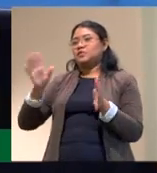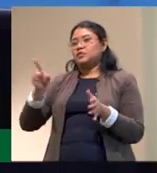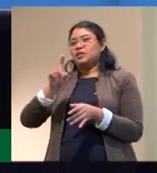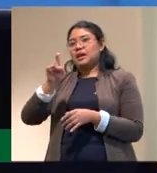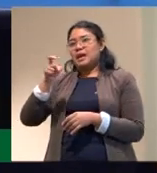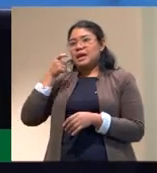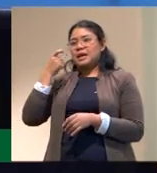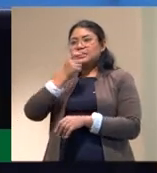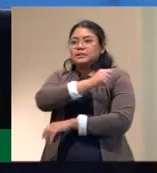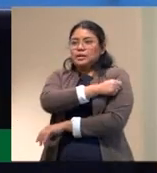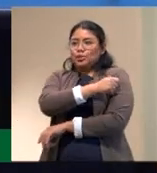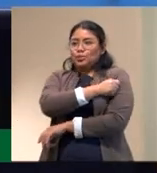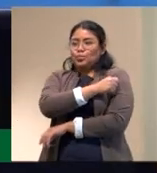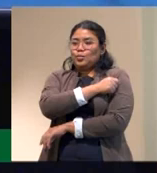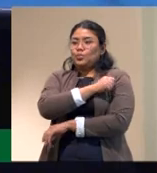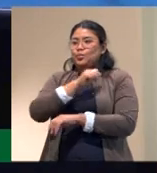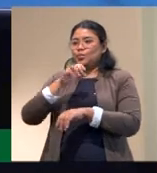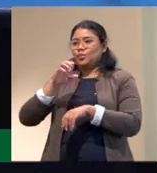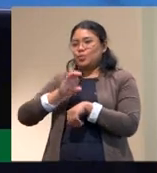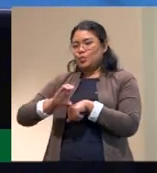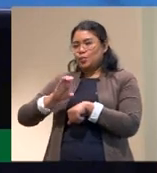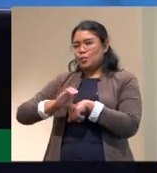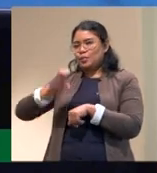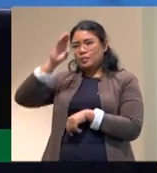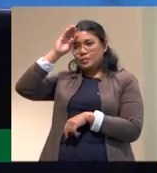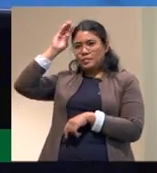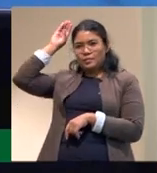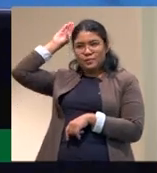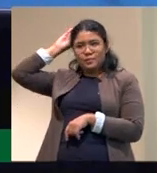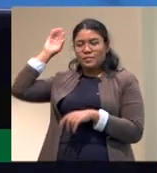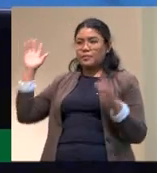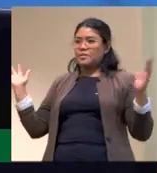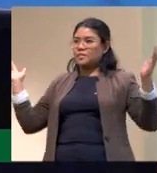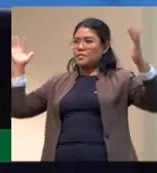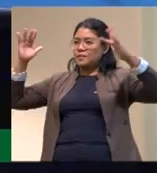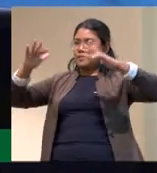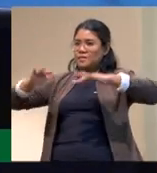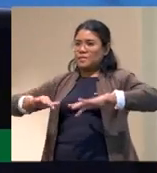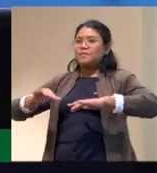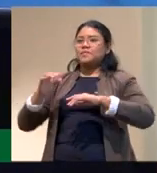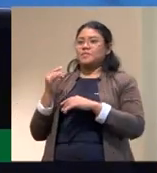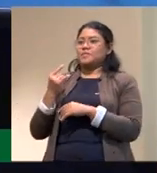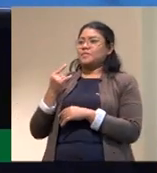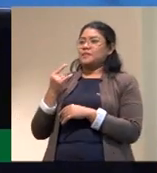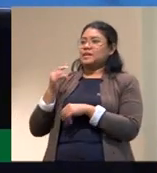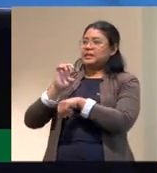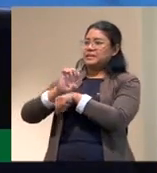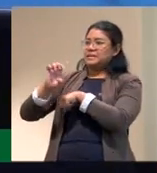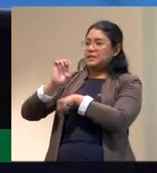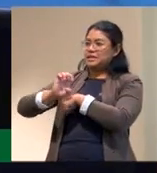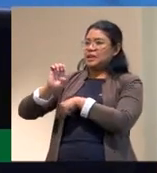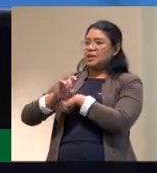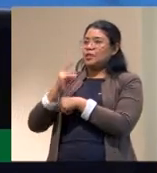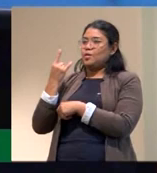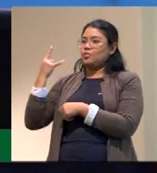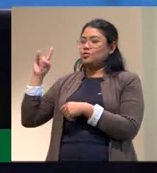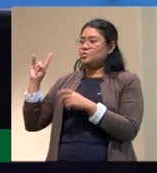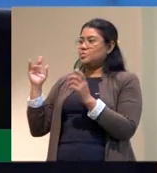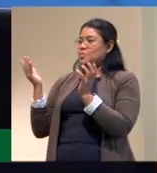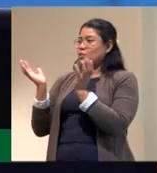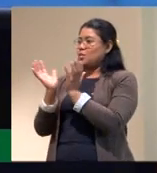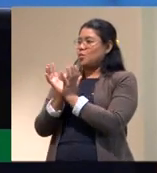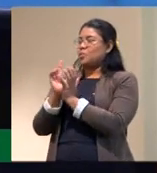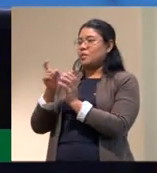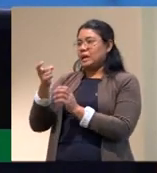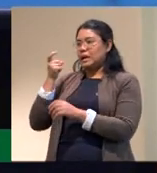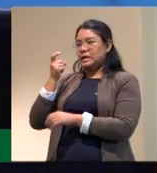da graduação. Eu estava brincando há pouco que podia fazer uma reunião das estagiárias da minha última turma, porque tem bastante gente aqui que foi minha